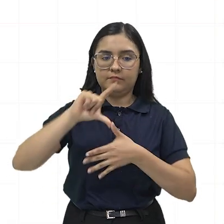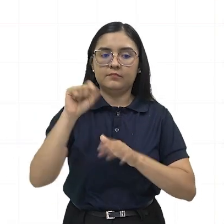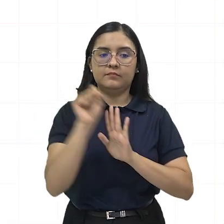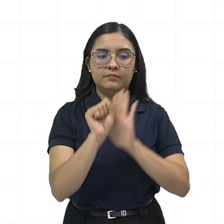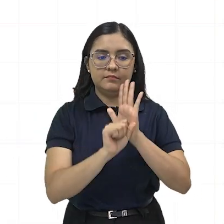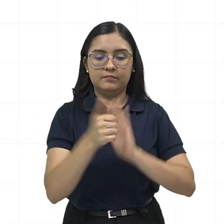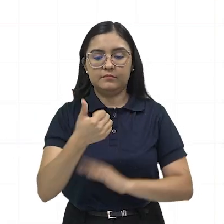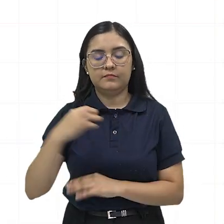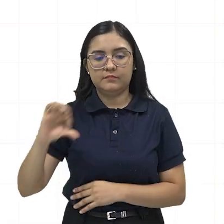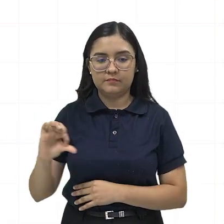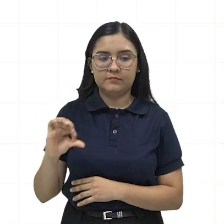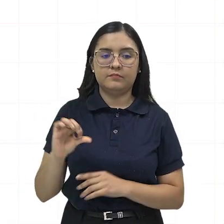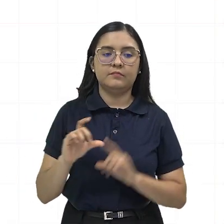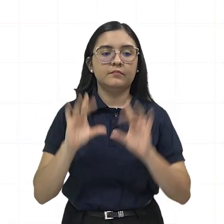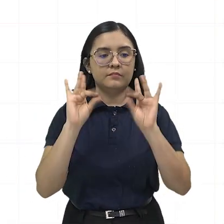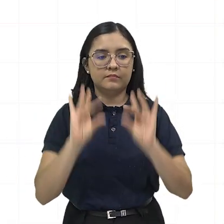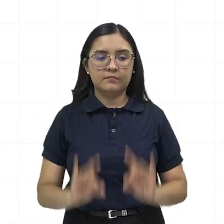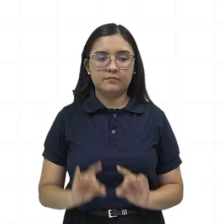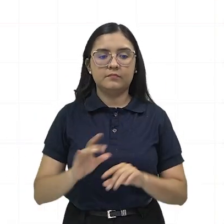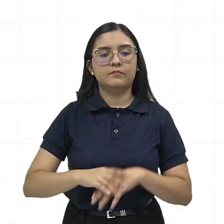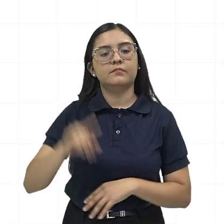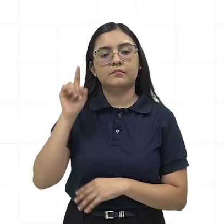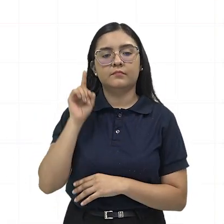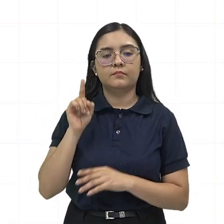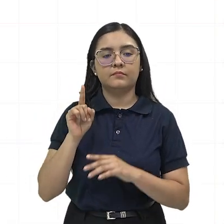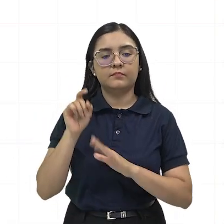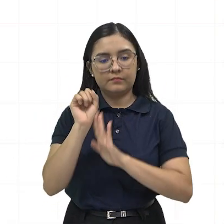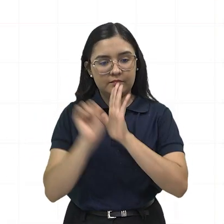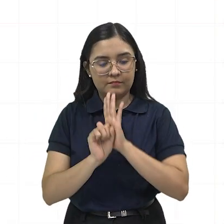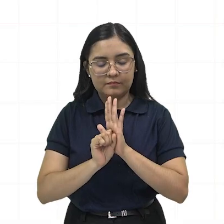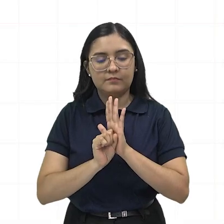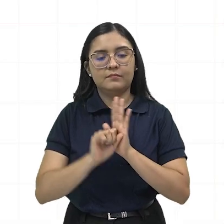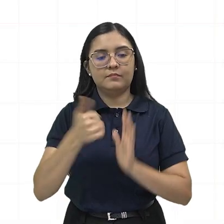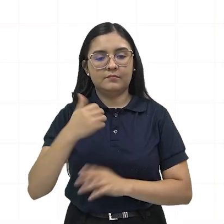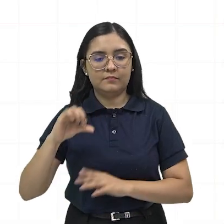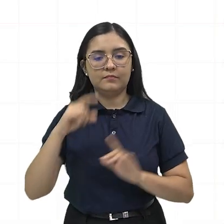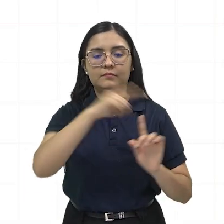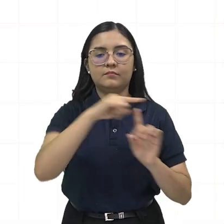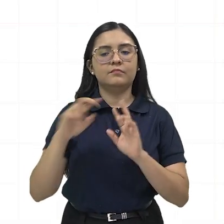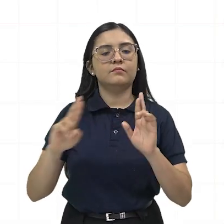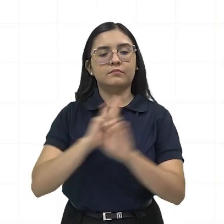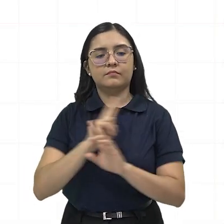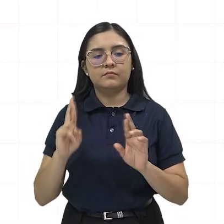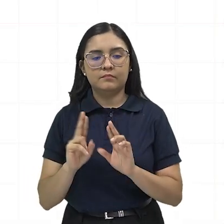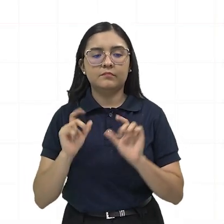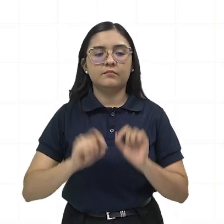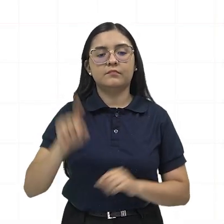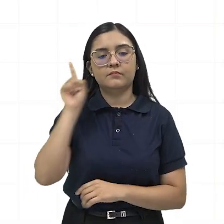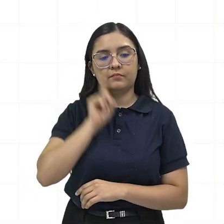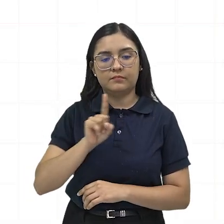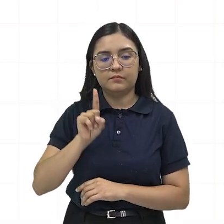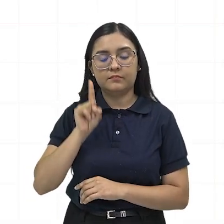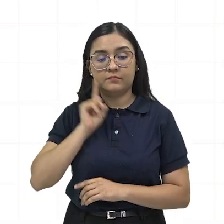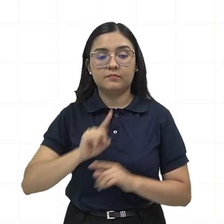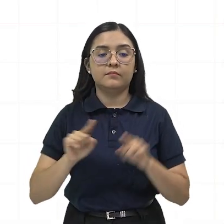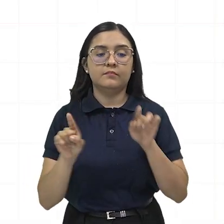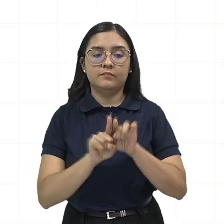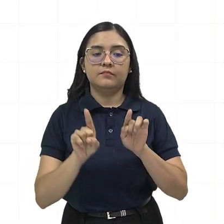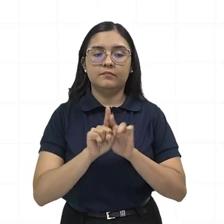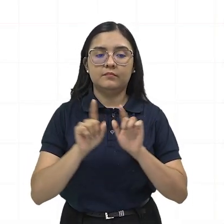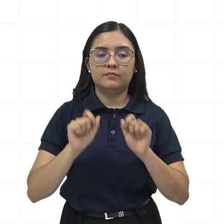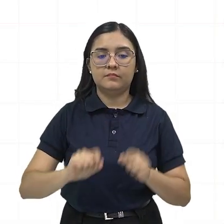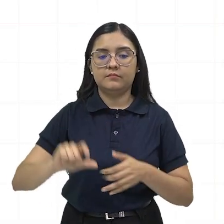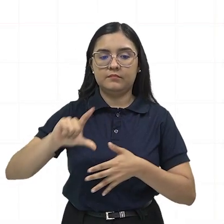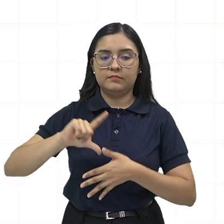século XIX. Detalhamento, o século XIX, os tipos de relações estabelecidas entre